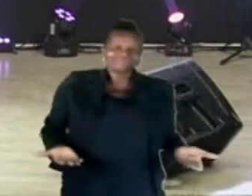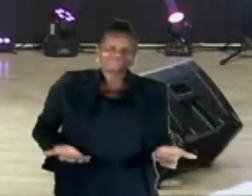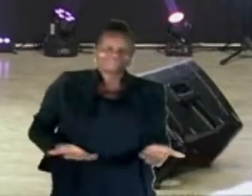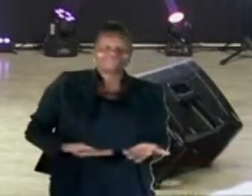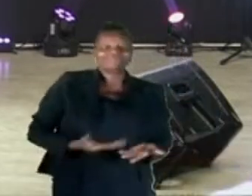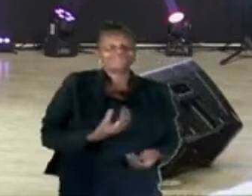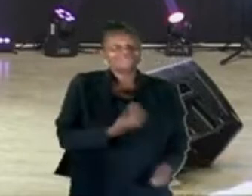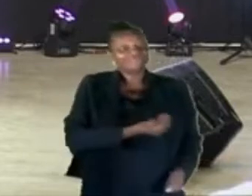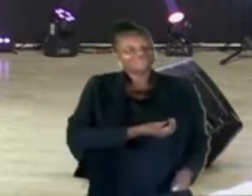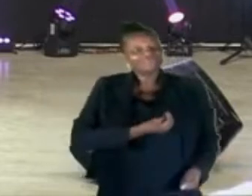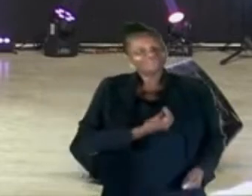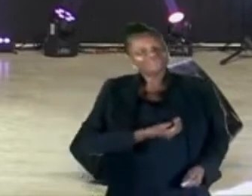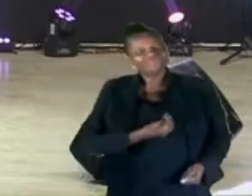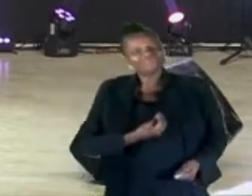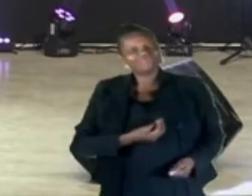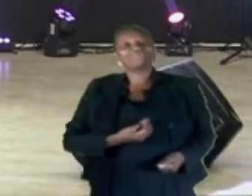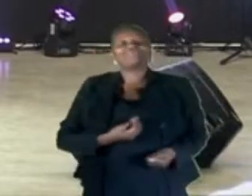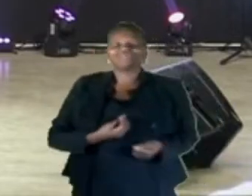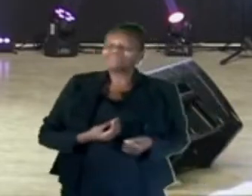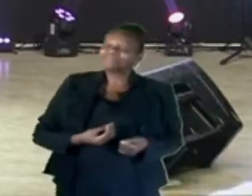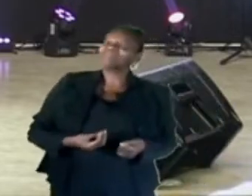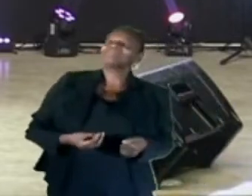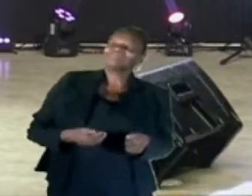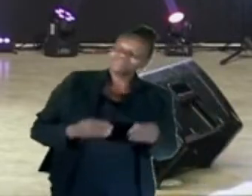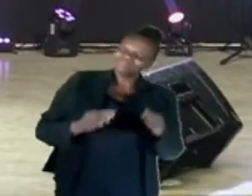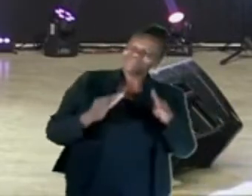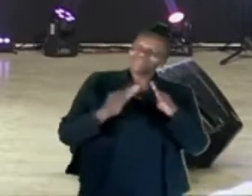viver. Faça sua esta